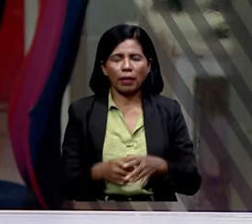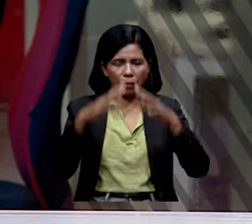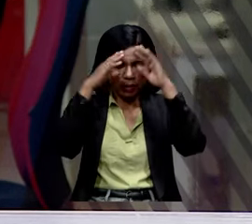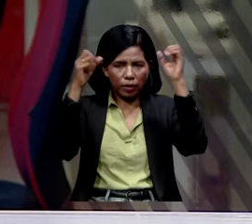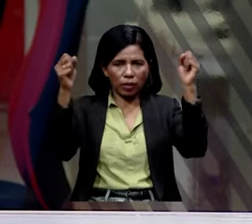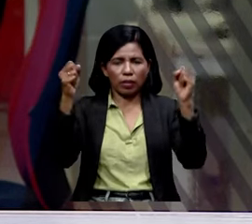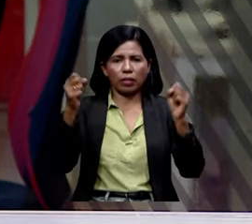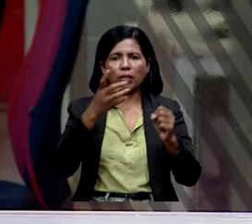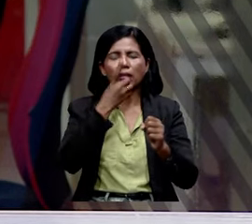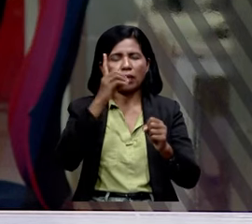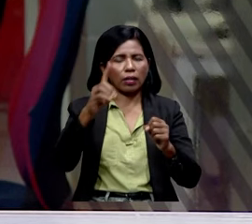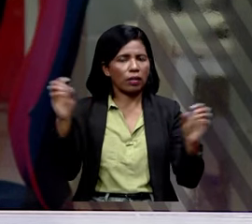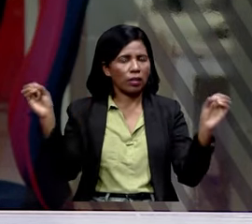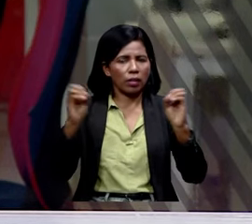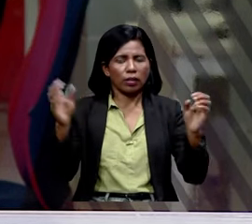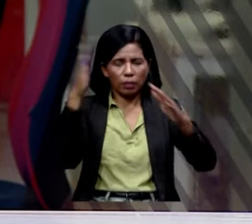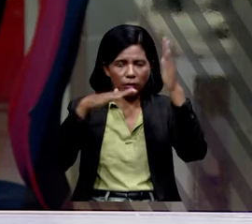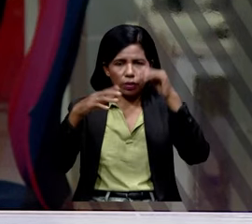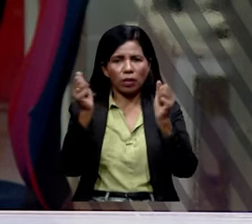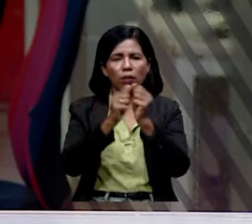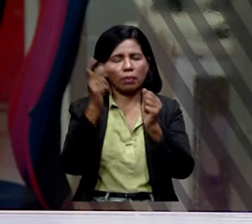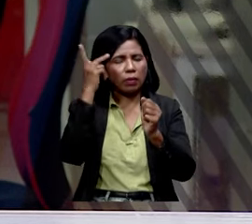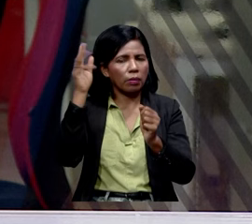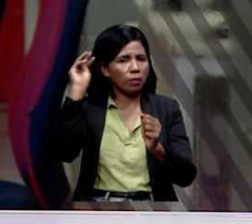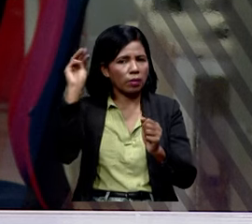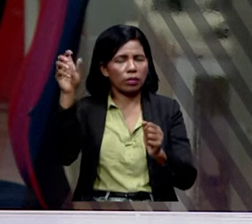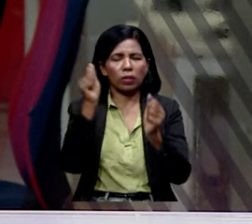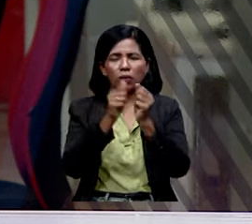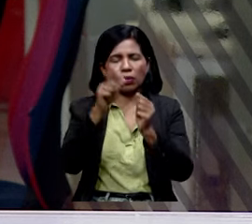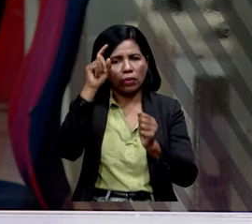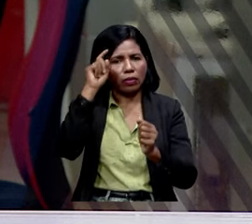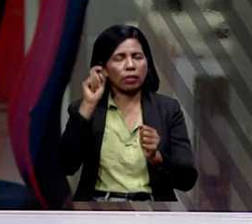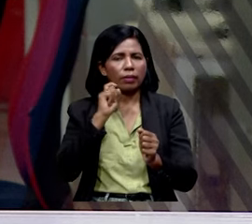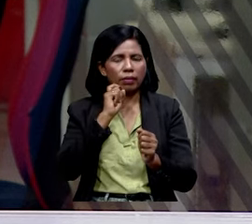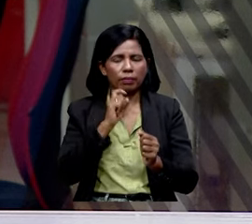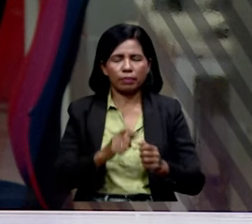Presidente da República declara a ilha de desentendimento ao primeiro-ministro Cairala Sanana Guzmão.